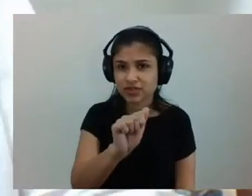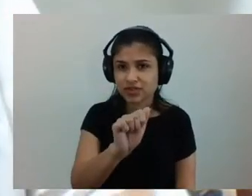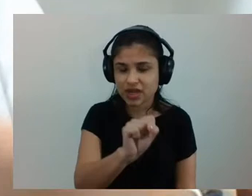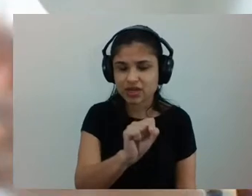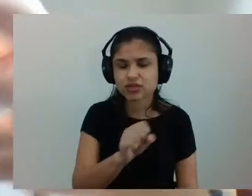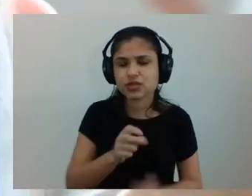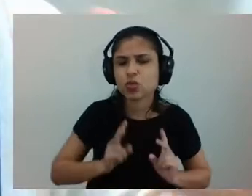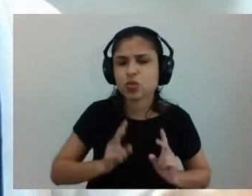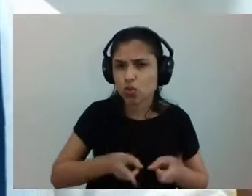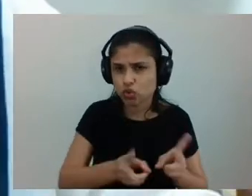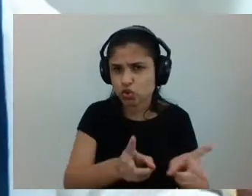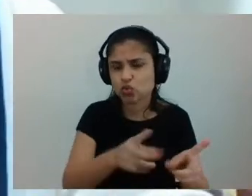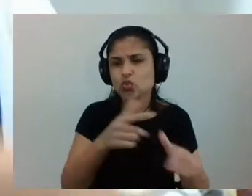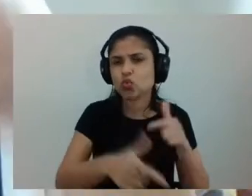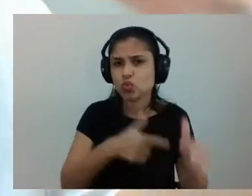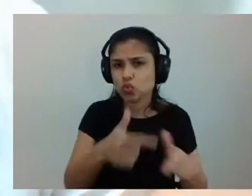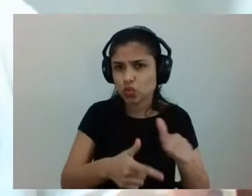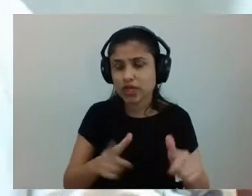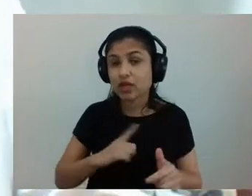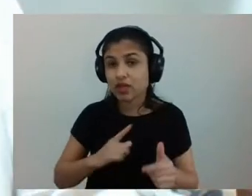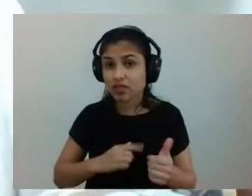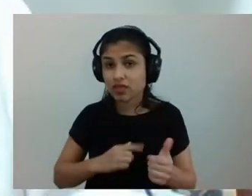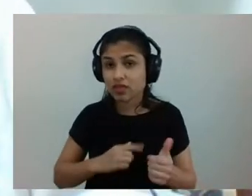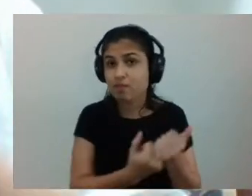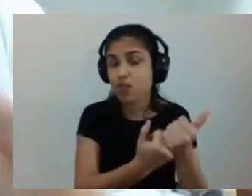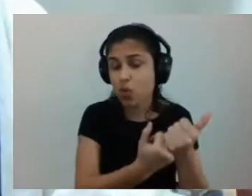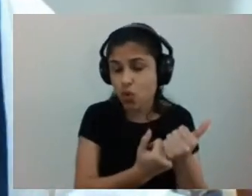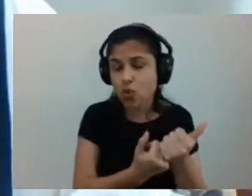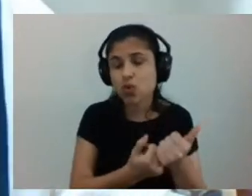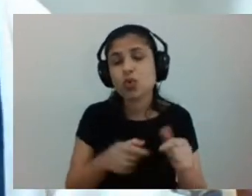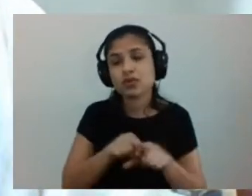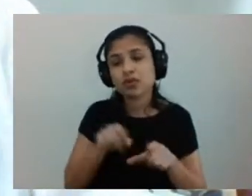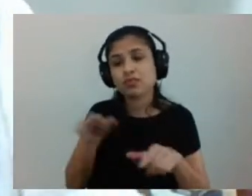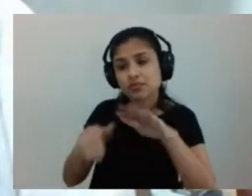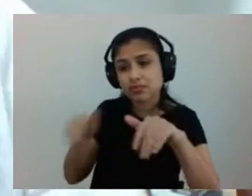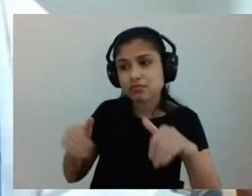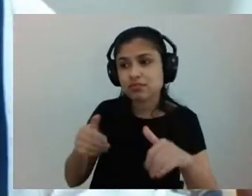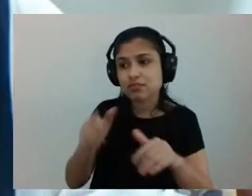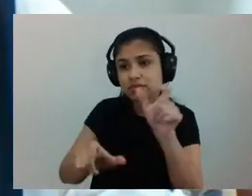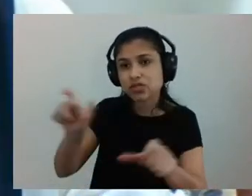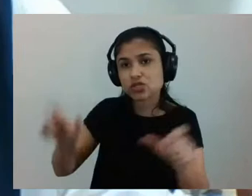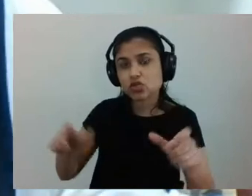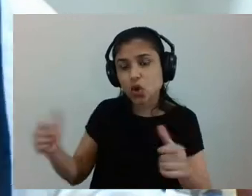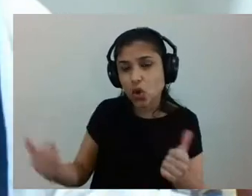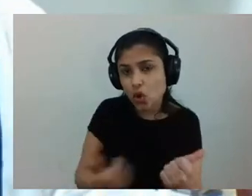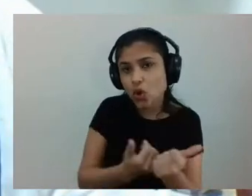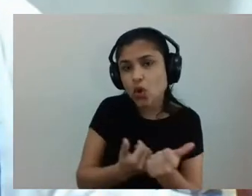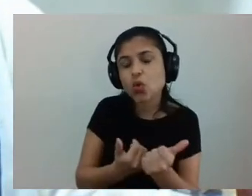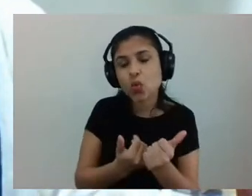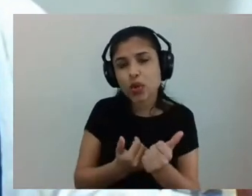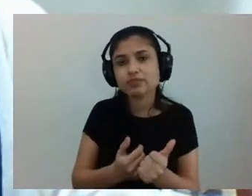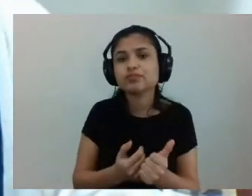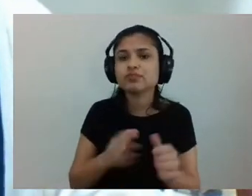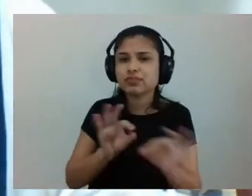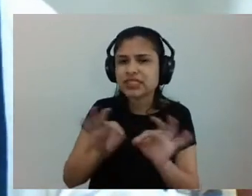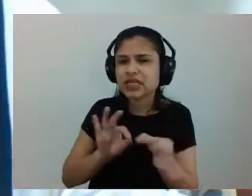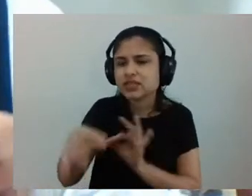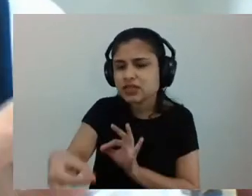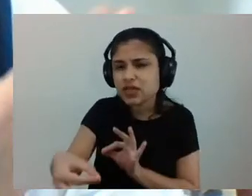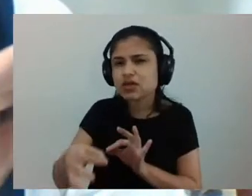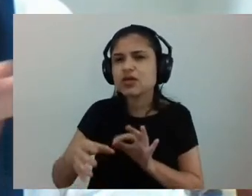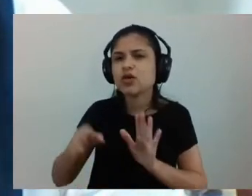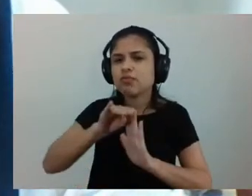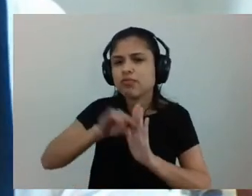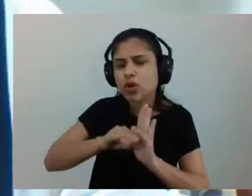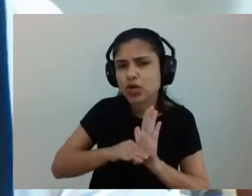tenha apoio, busquemos novas pessoas, novos programas, extensão, mas é fundamental que